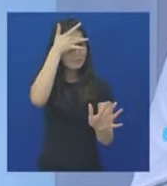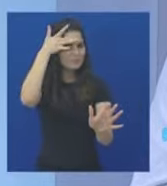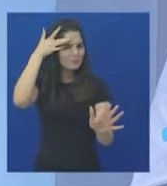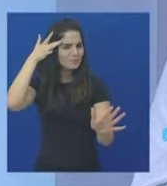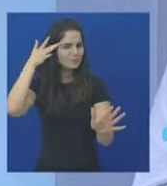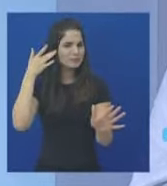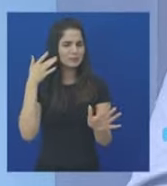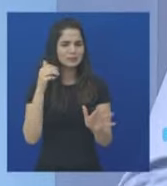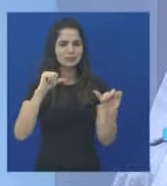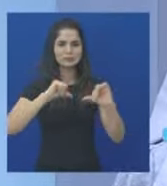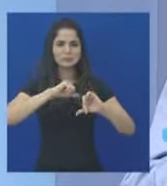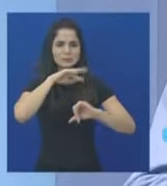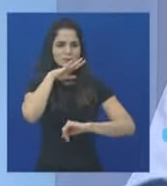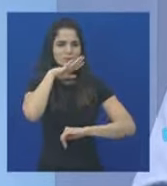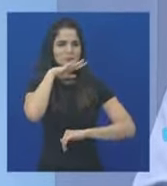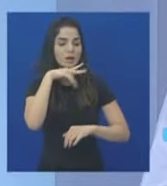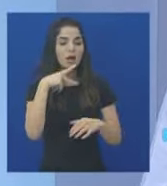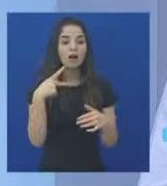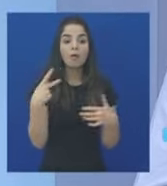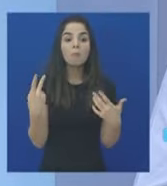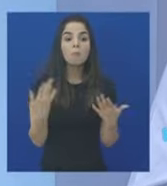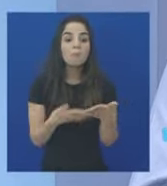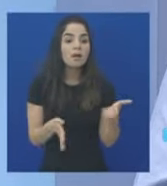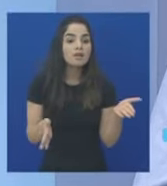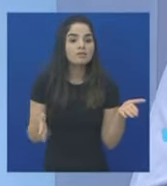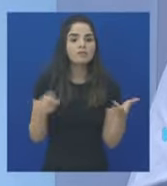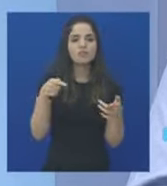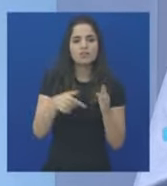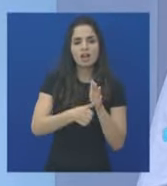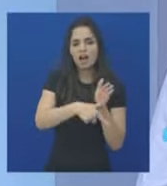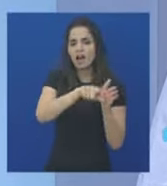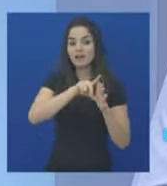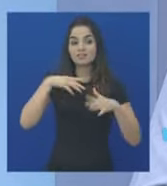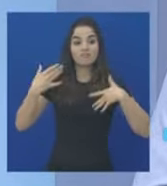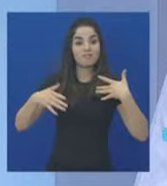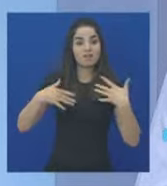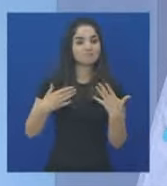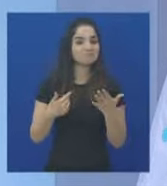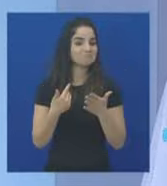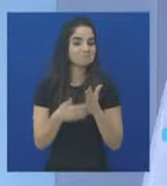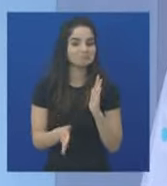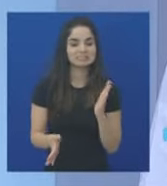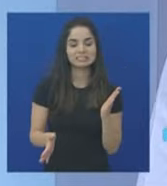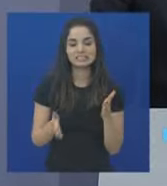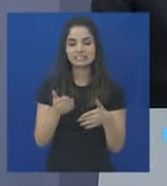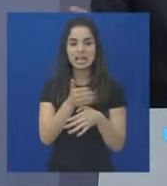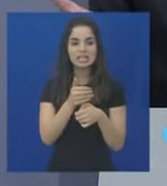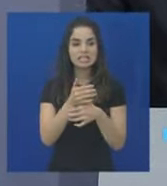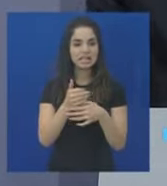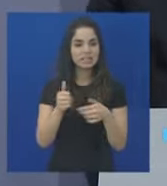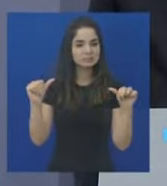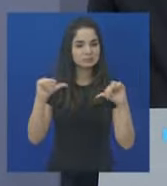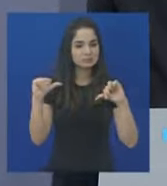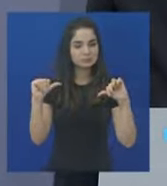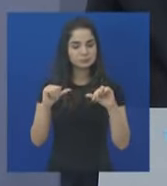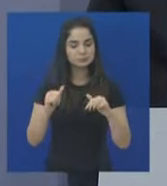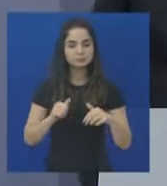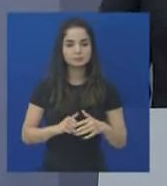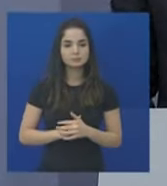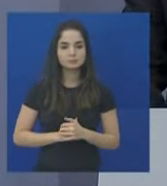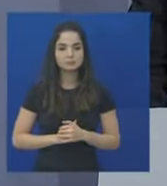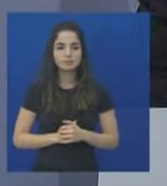otimismo do seu governo foi se definhando, e a cidade ficou numa situação bastante complicada. Ok, candidato Marquinho